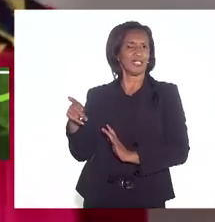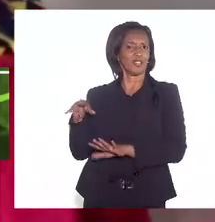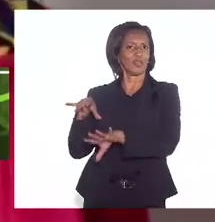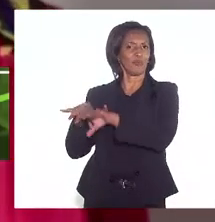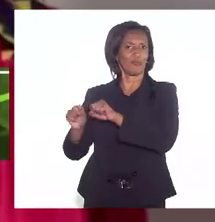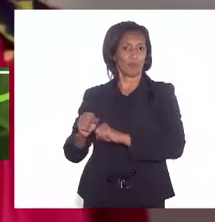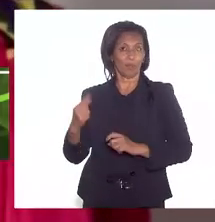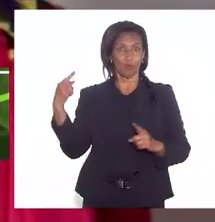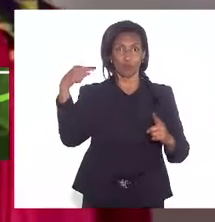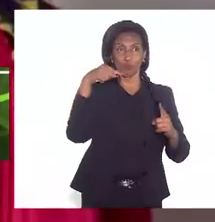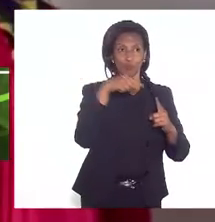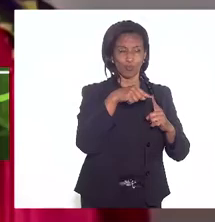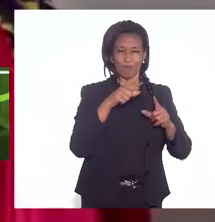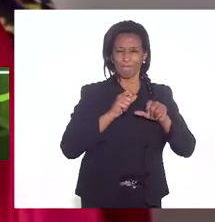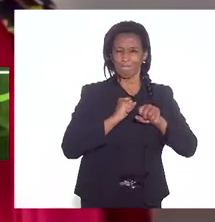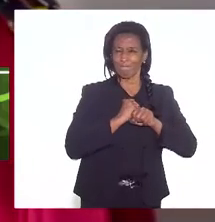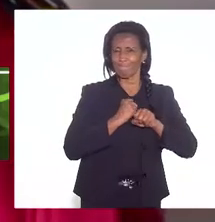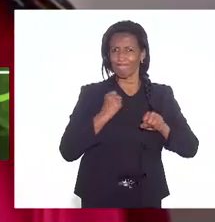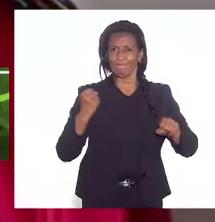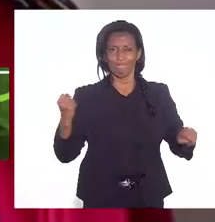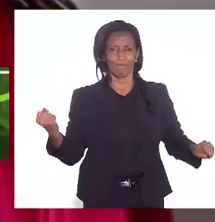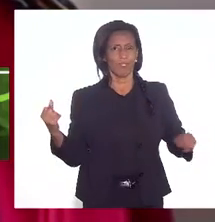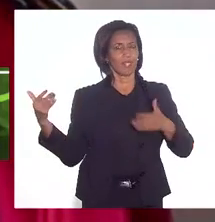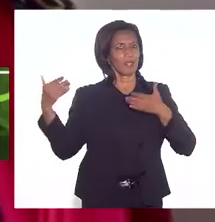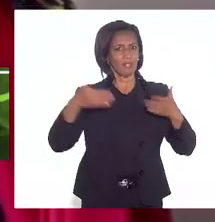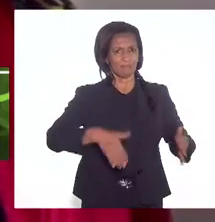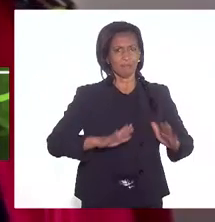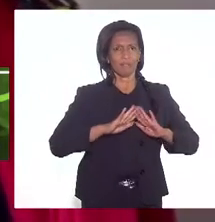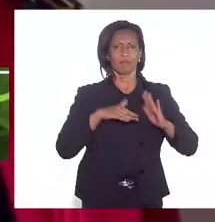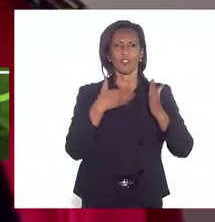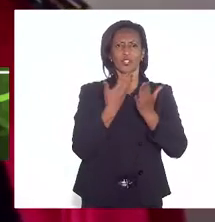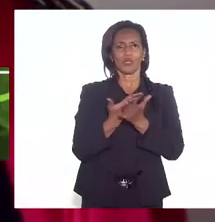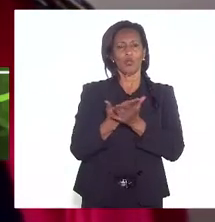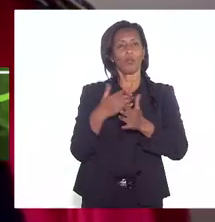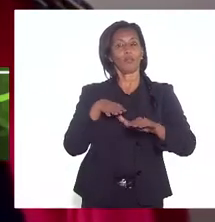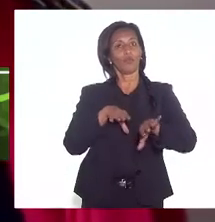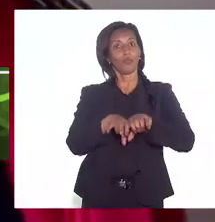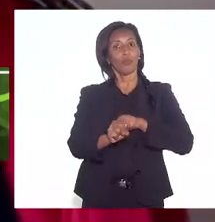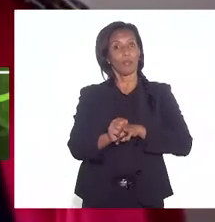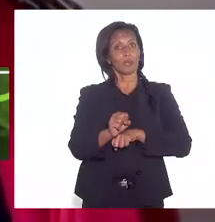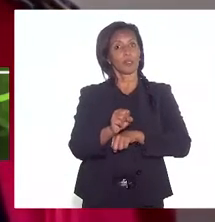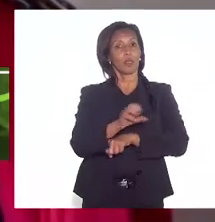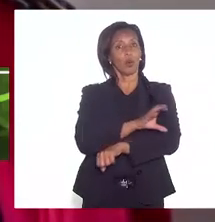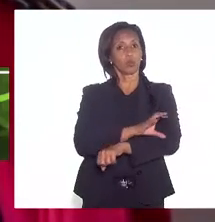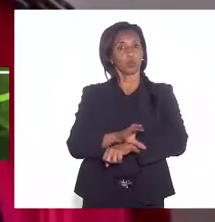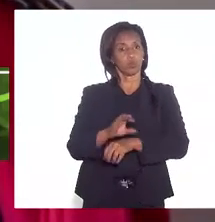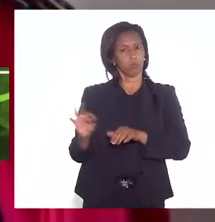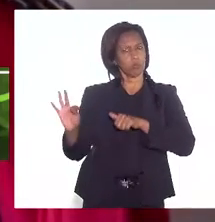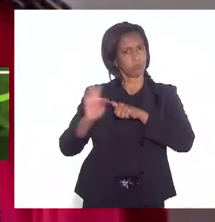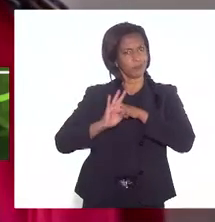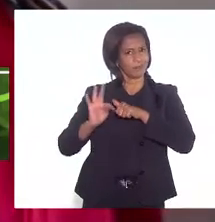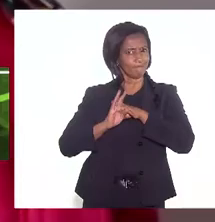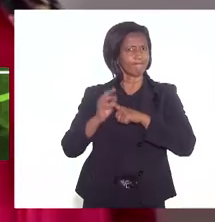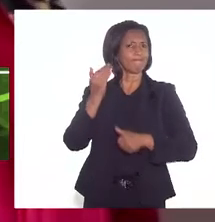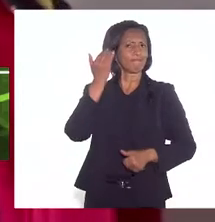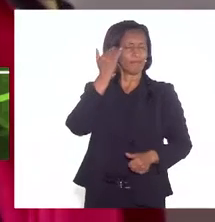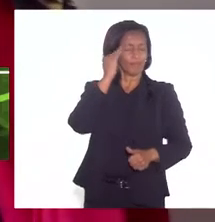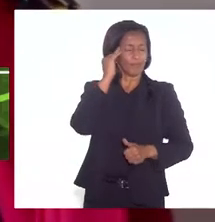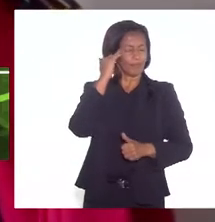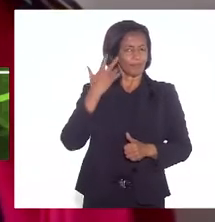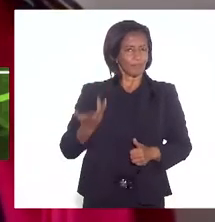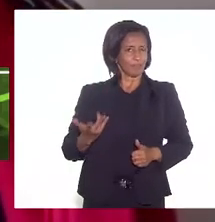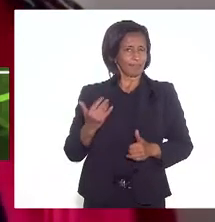grandes desafios aqui também trazemos as escolas de formações culturais técnicas tendo o entendimento que é